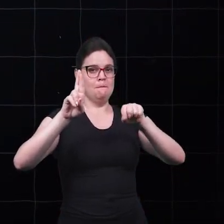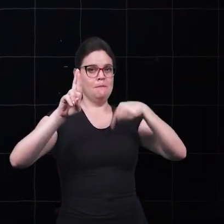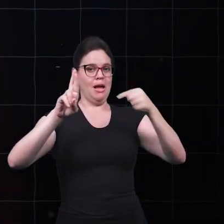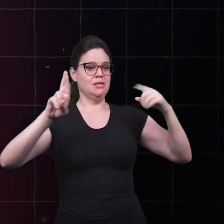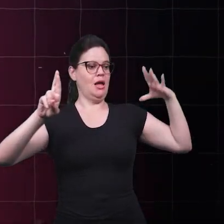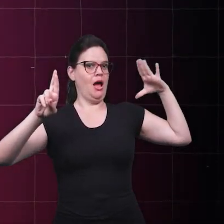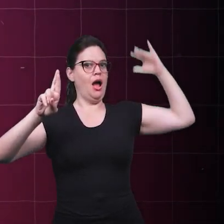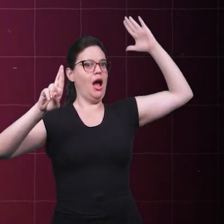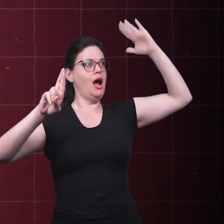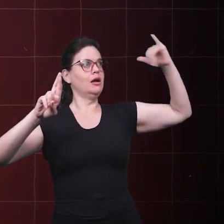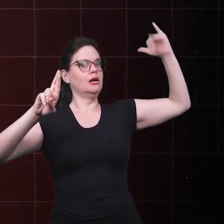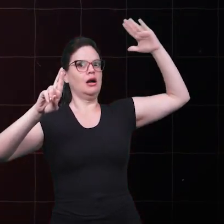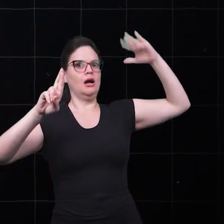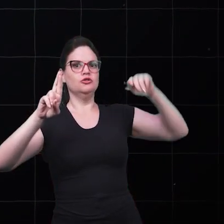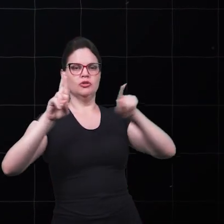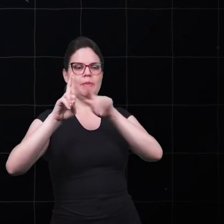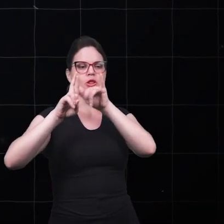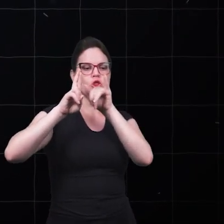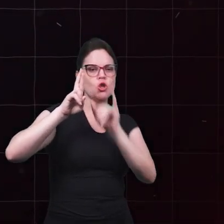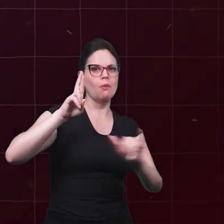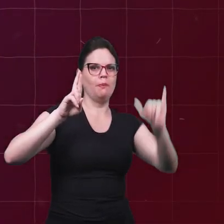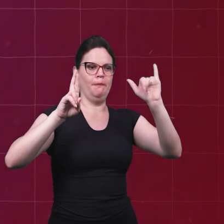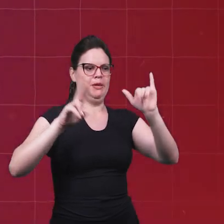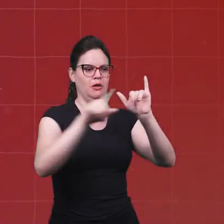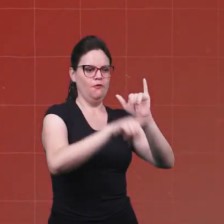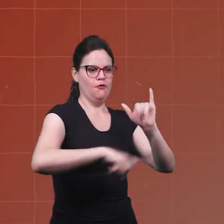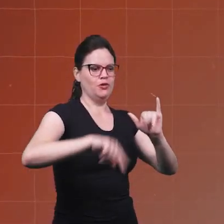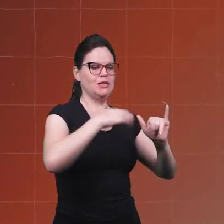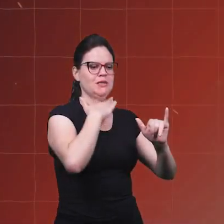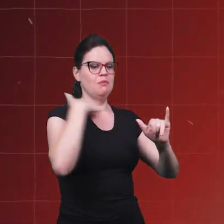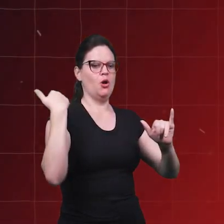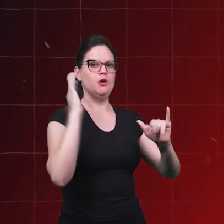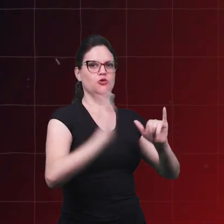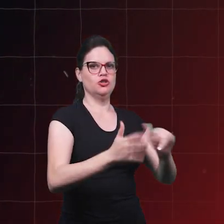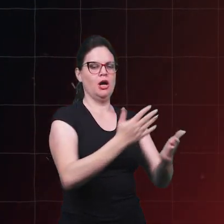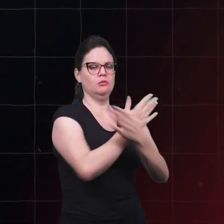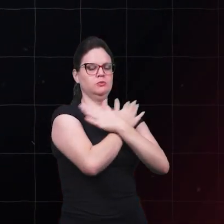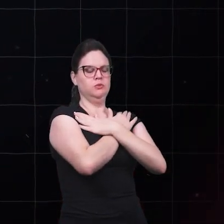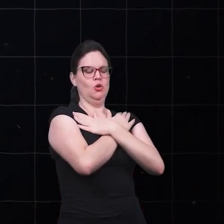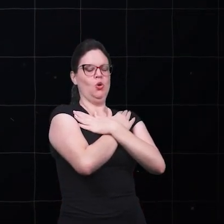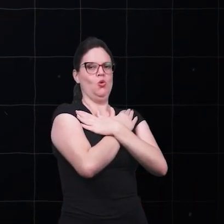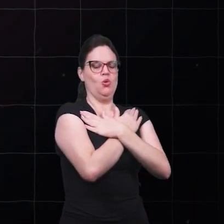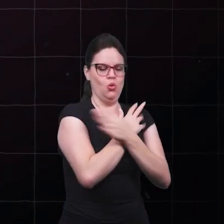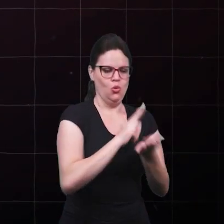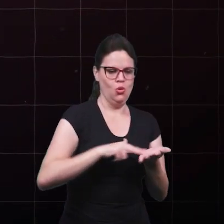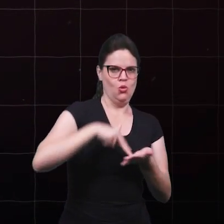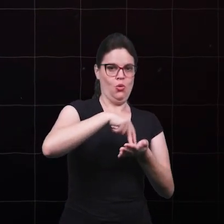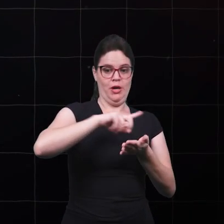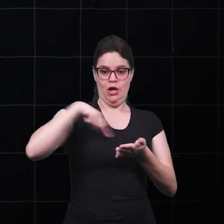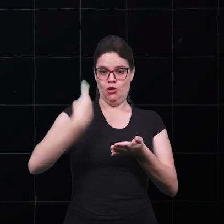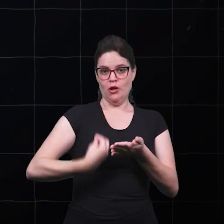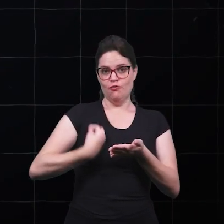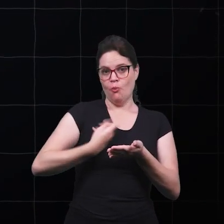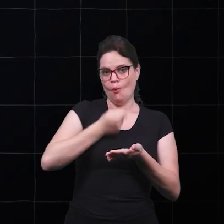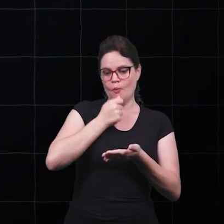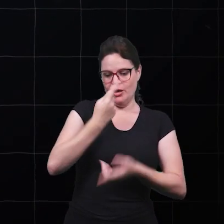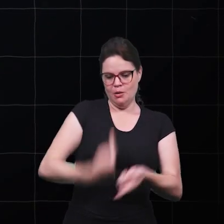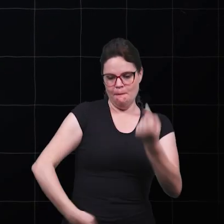trombeta de Deus, e os que morreram em Cristo ressuscitarão primeiro, depois nós, os que ficarmos vivos,